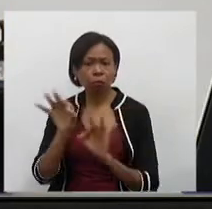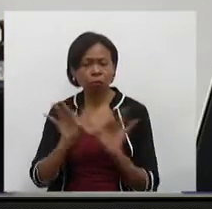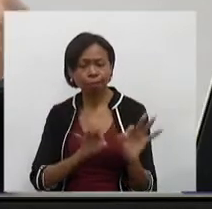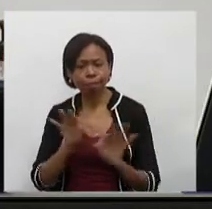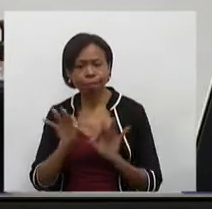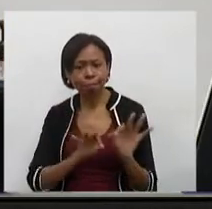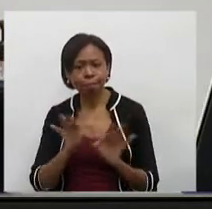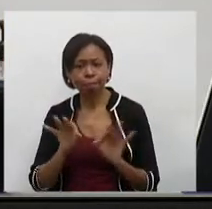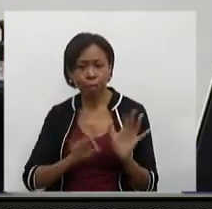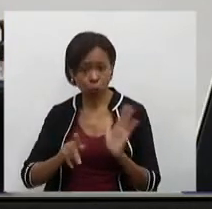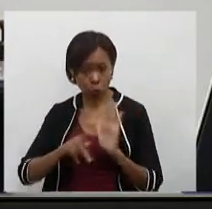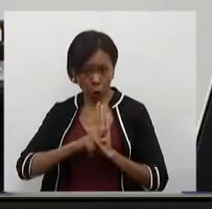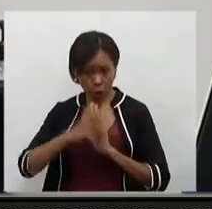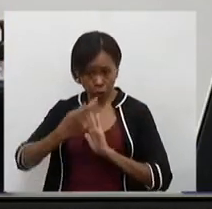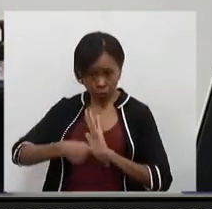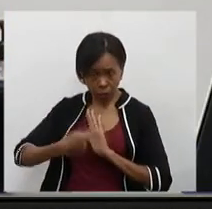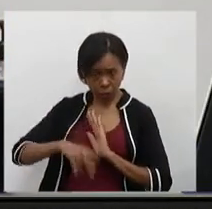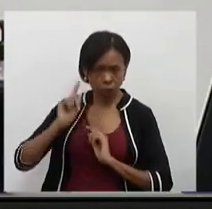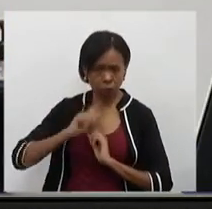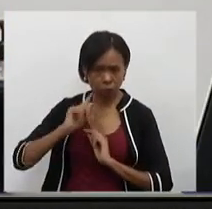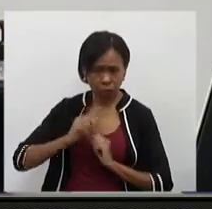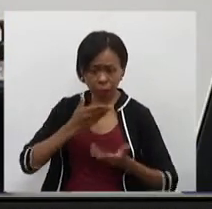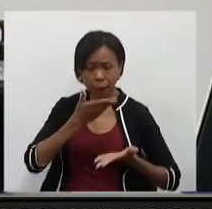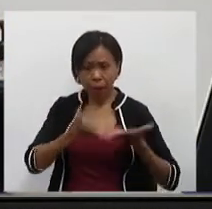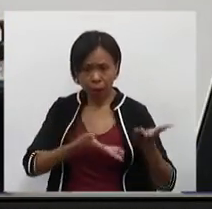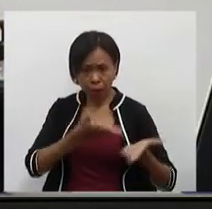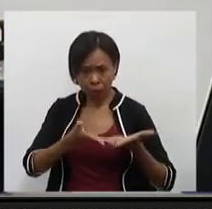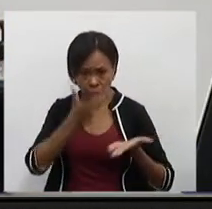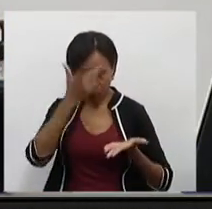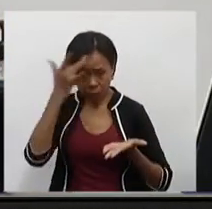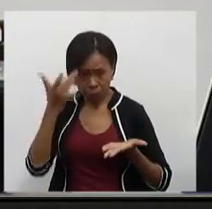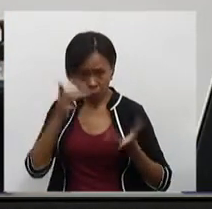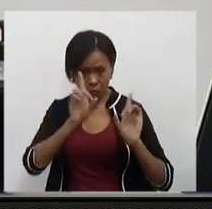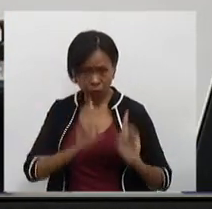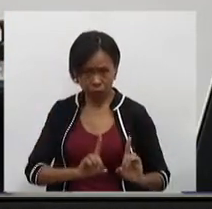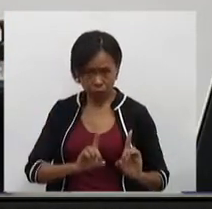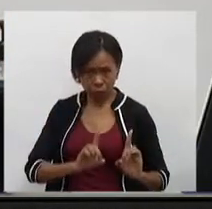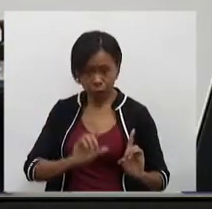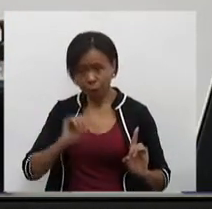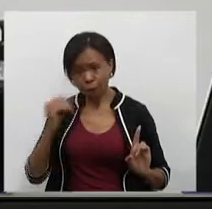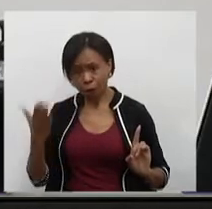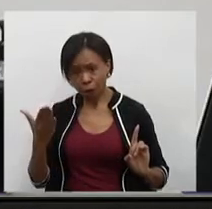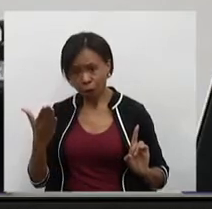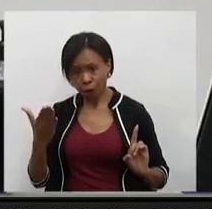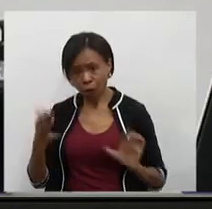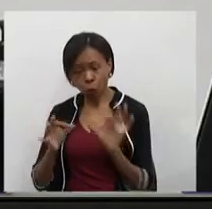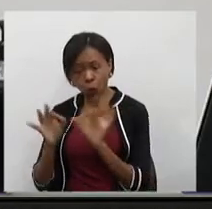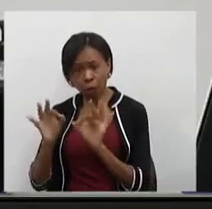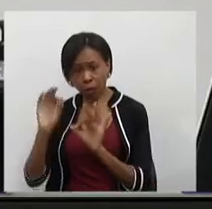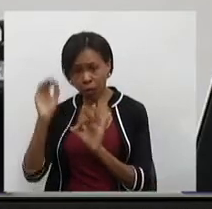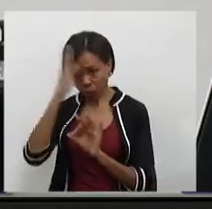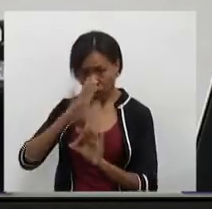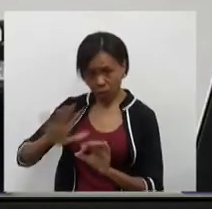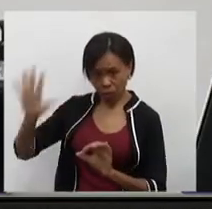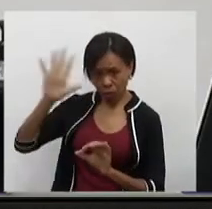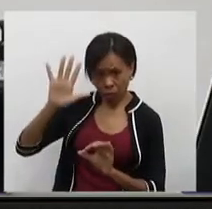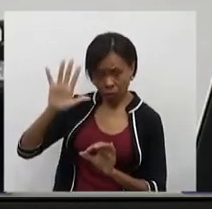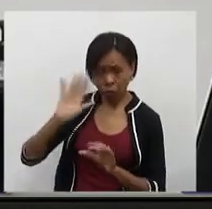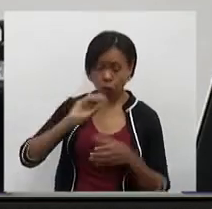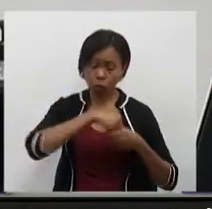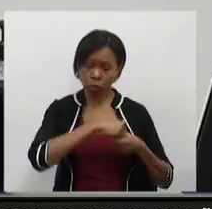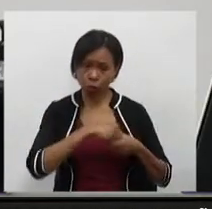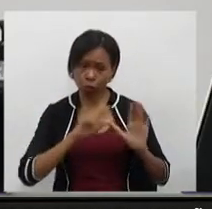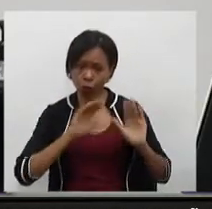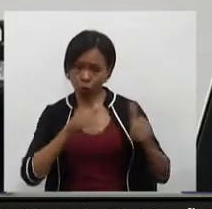organização do próprio estado para atender as pessoas com deficiência fora do plano nacional ou não? Então são essas três perguntas que eu